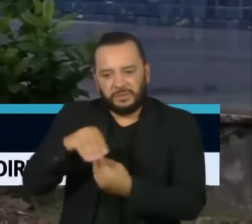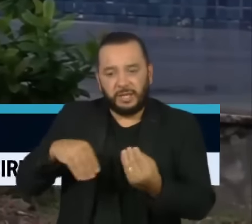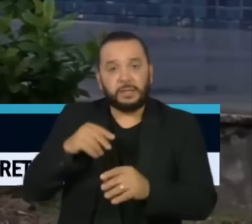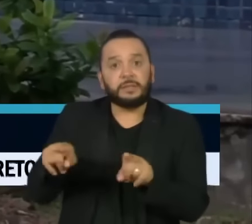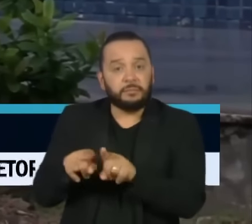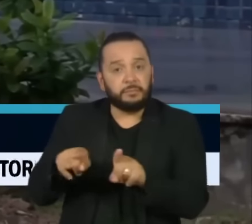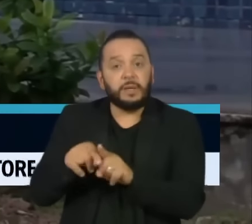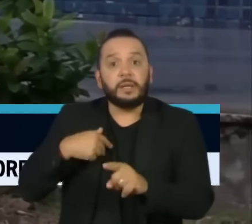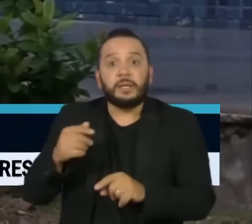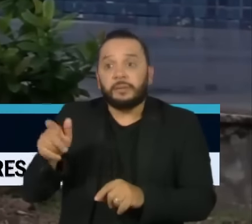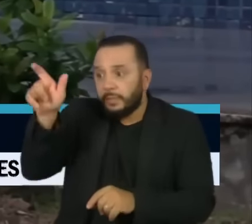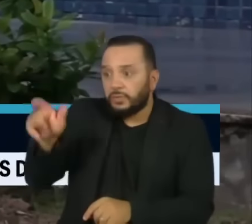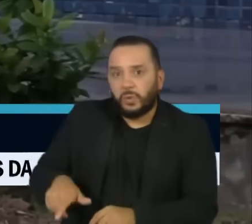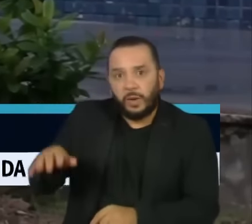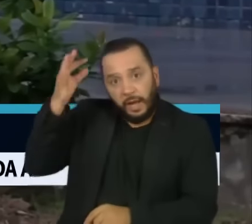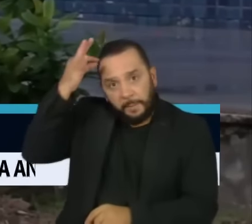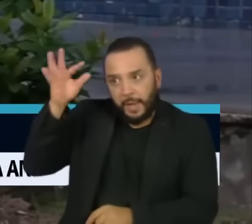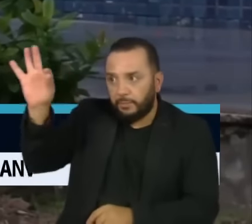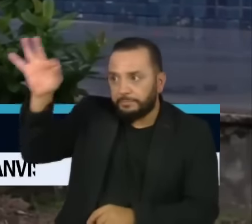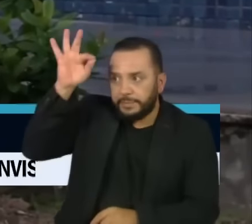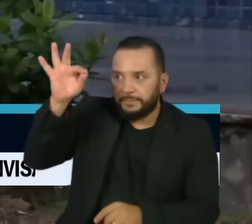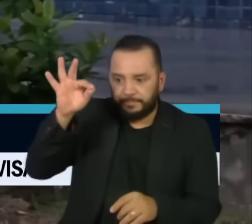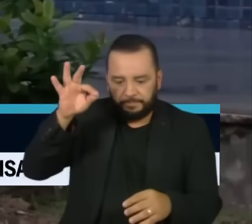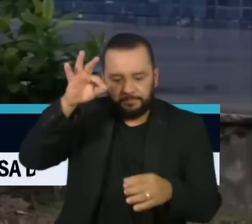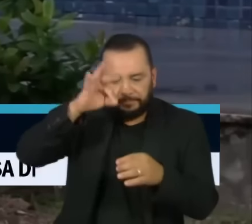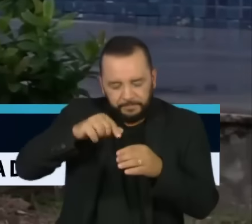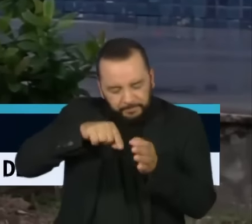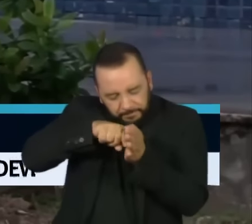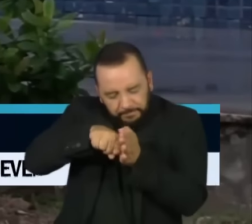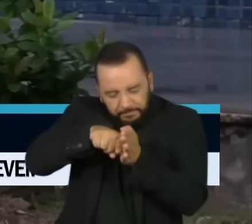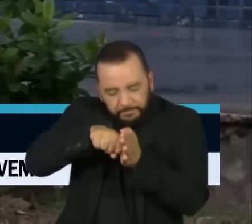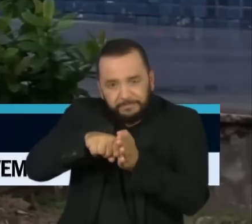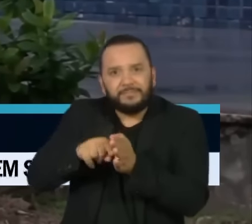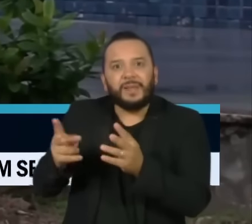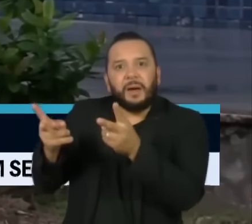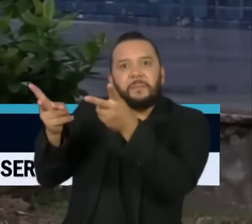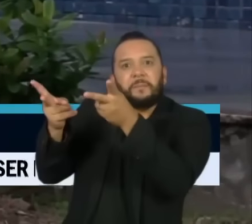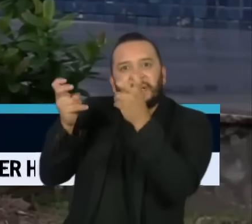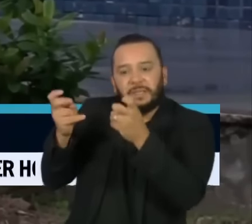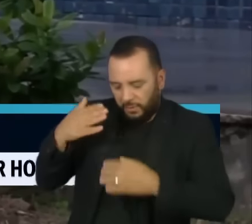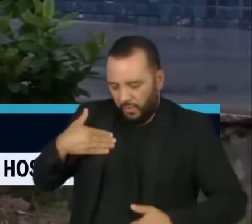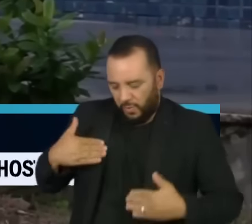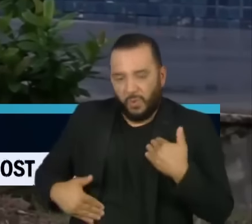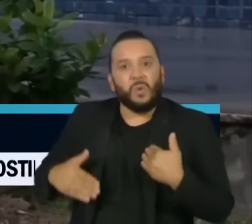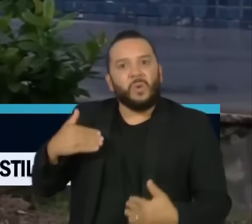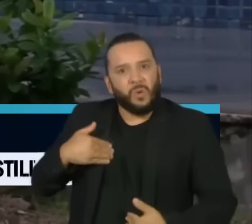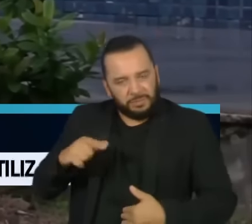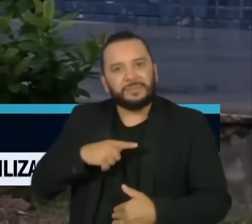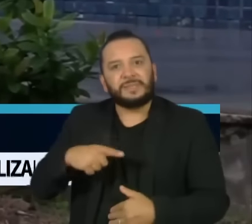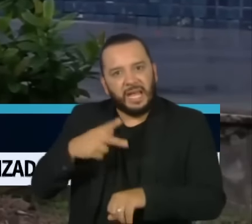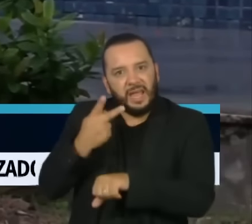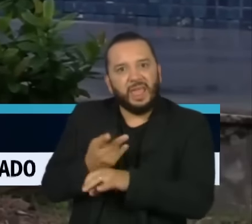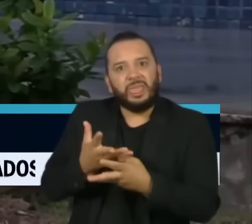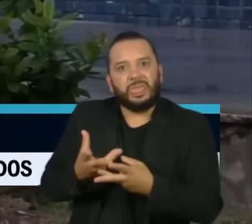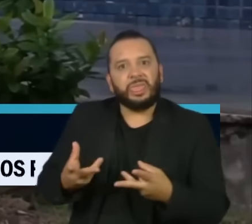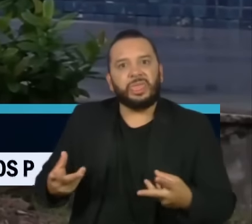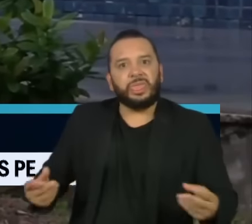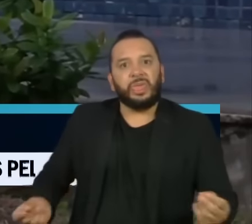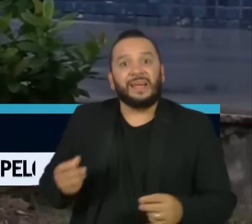cabelo apontaram que o nível do metal no organismo dos moradores da região está 3 vezes acima do tolerado